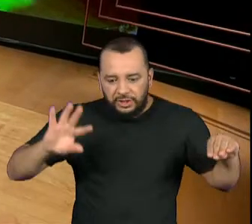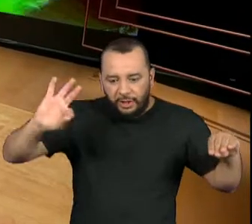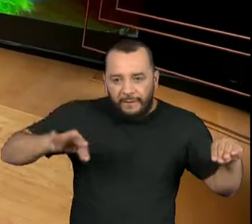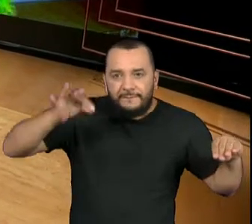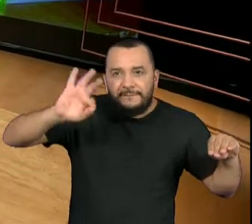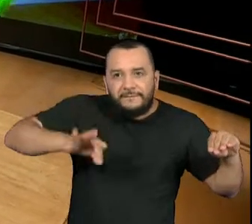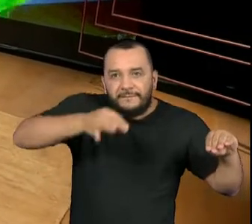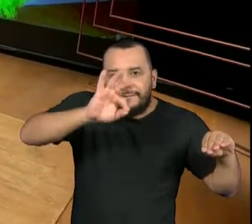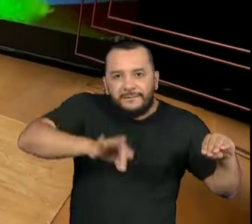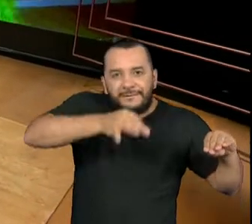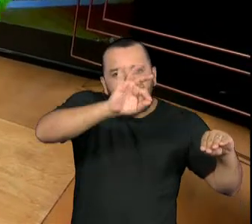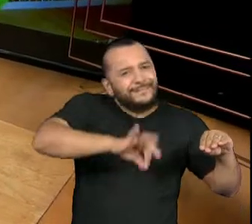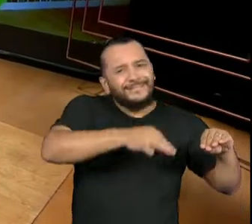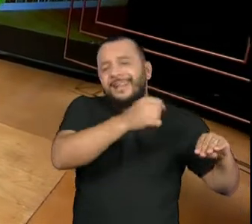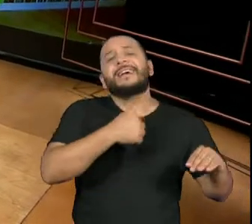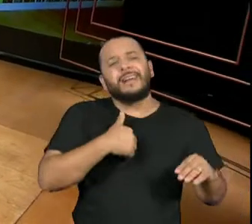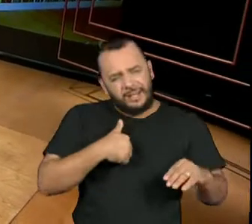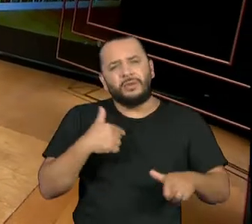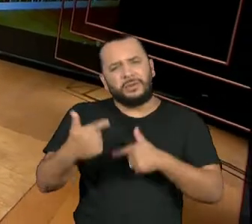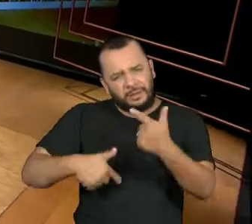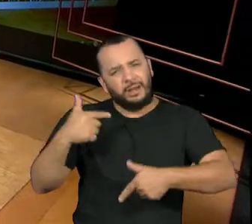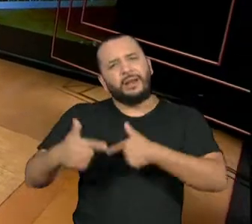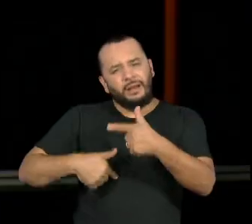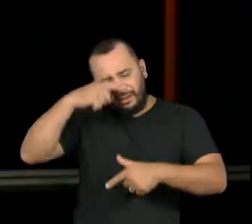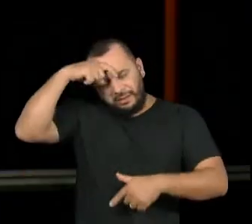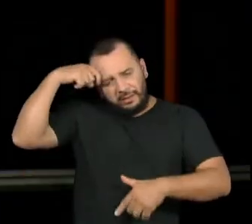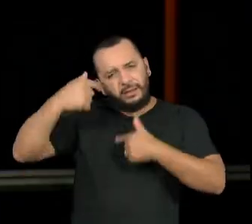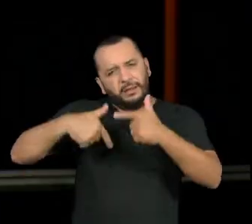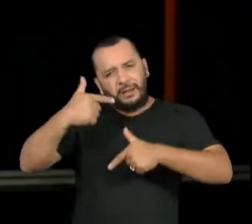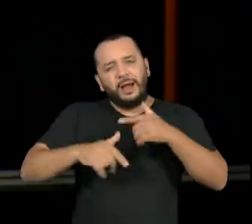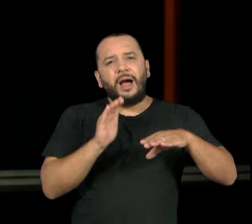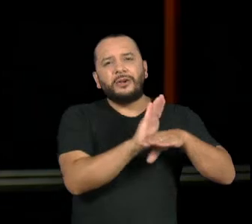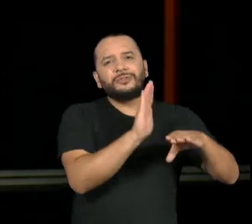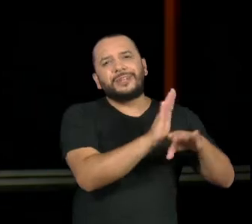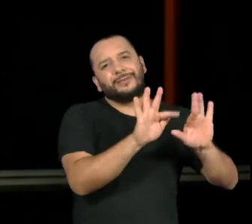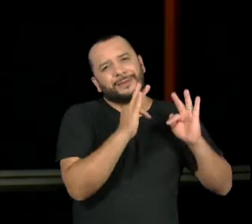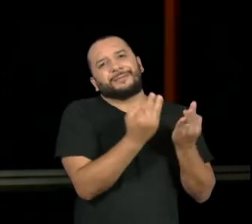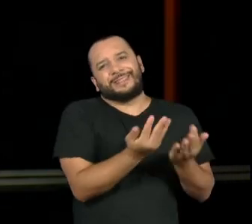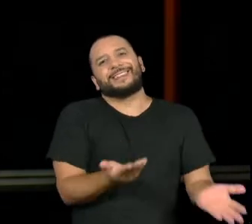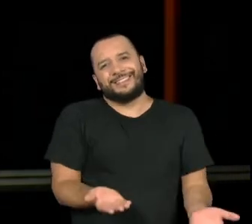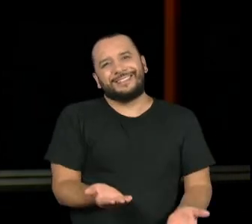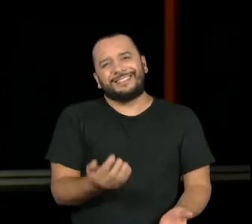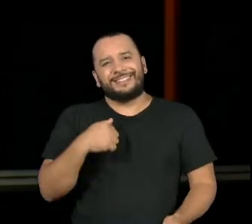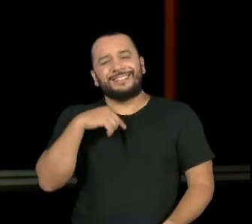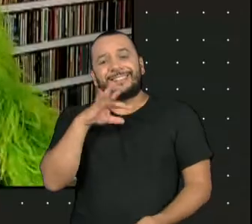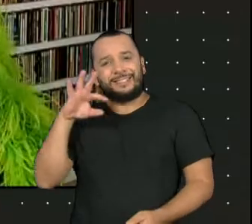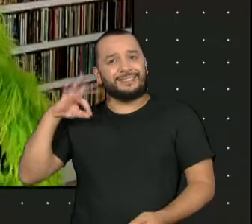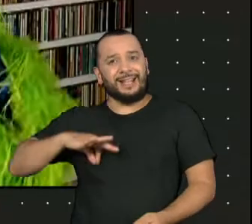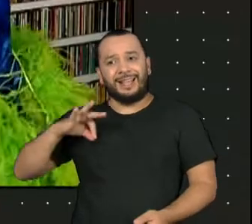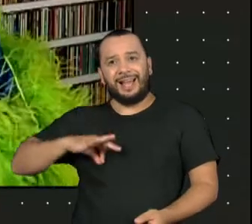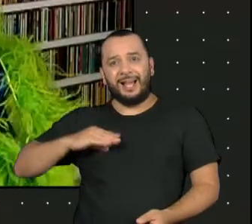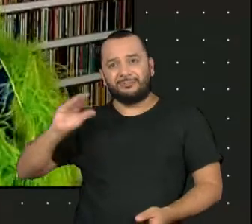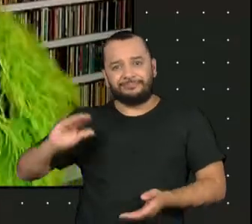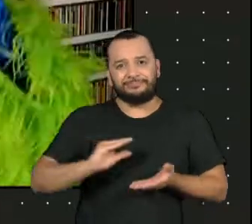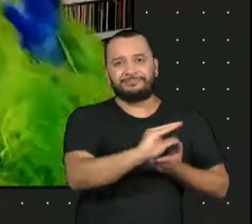Tinha que trabalhar, né? Ajudar os pais, aquela coisa toda. E eu me lembro de mim,